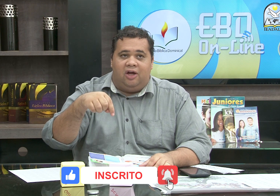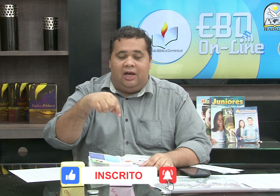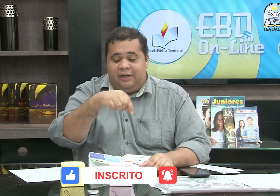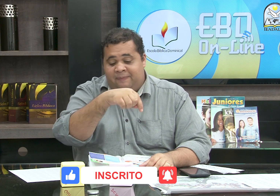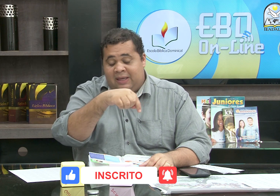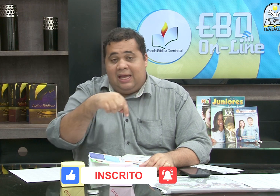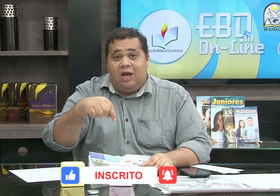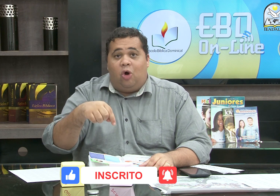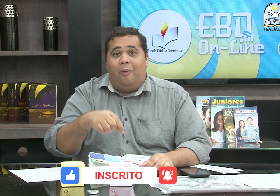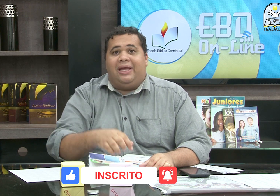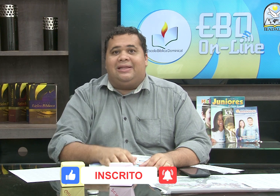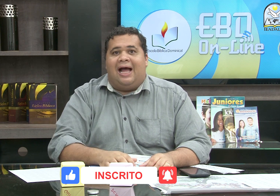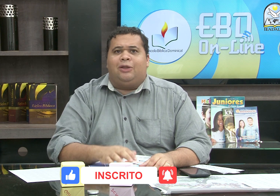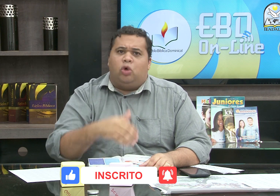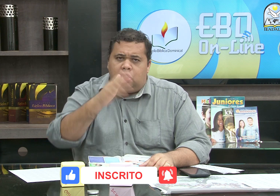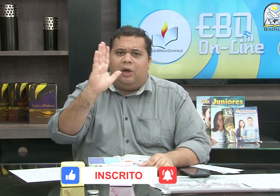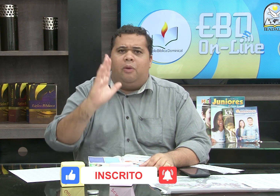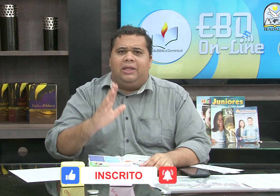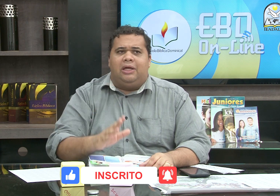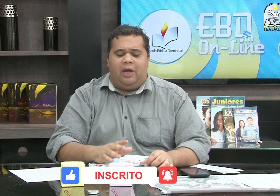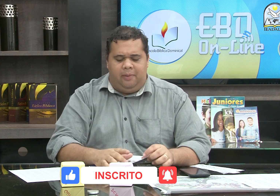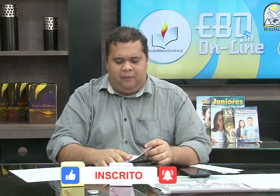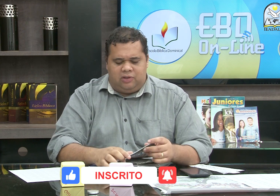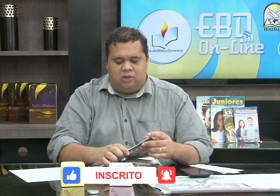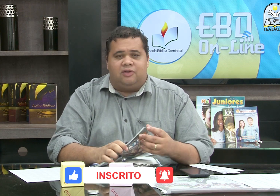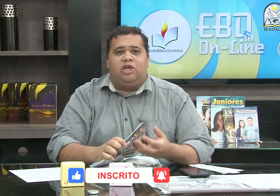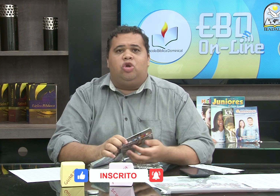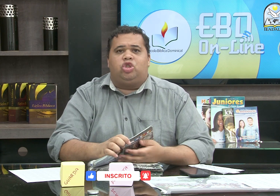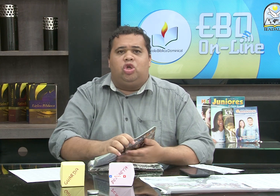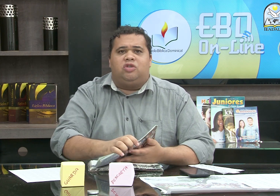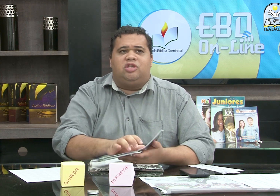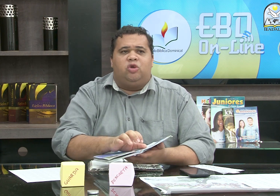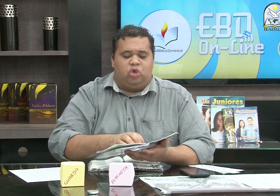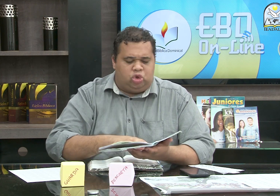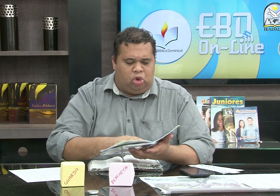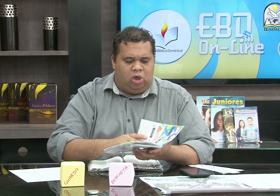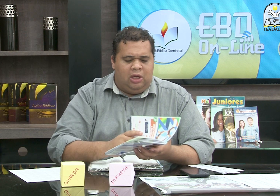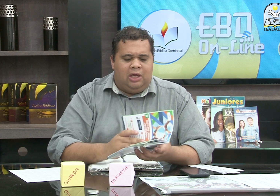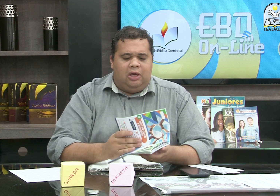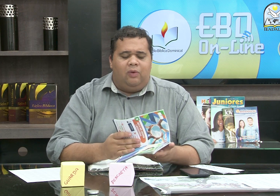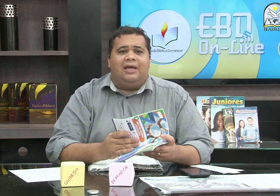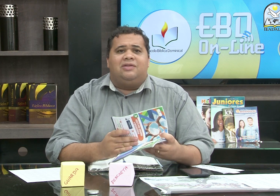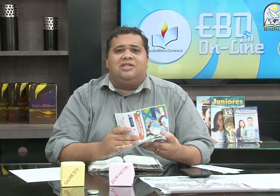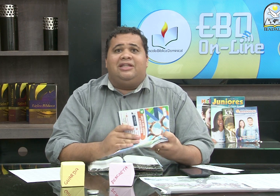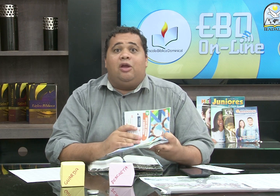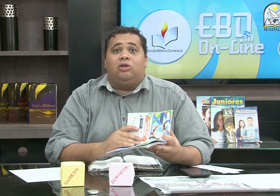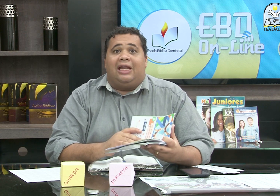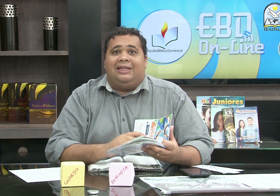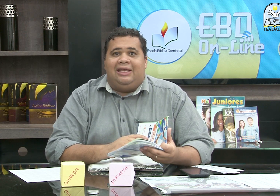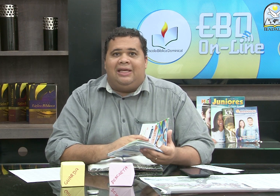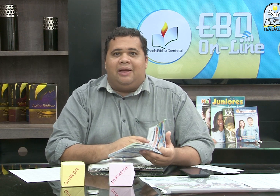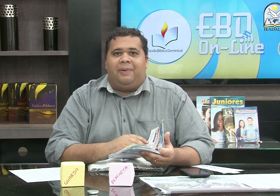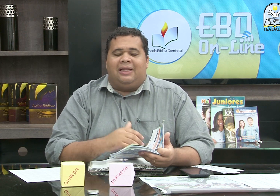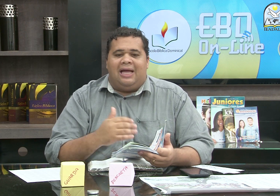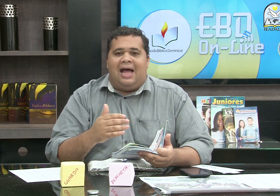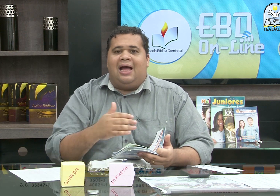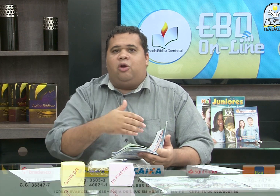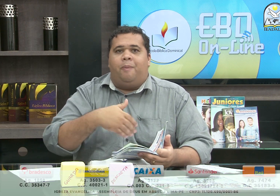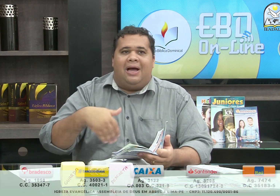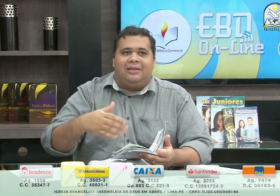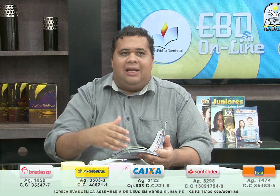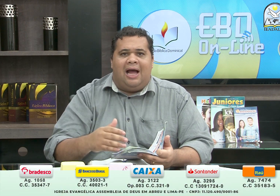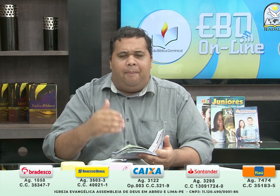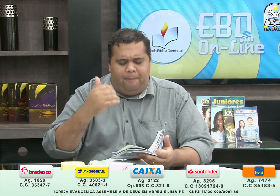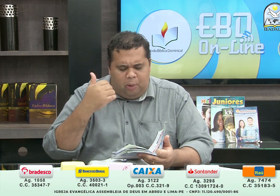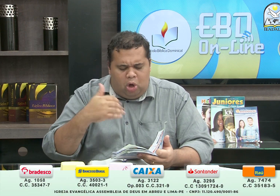têm aqui olhe comentado continua comentando aí professor se você gostou se você não gostou né se você tem outra dica para dar